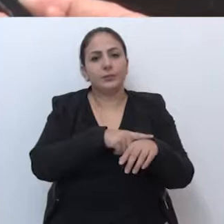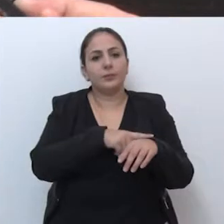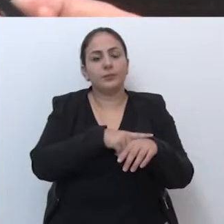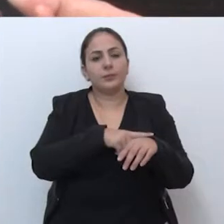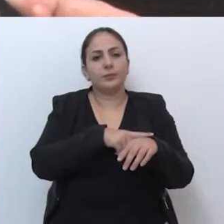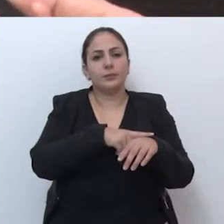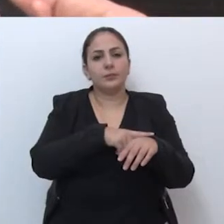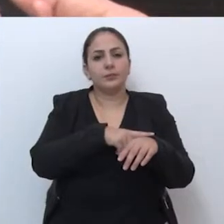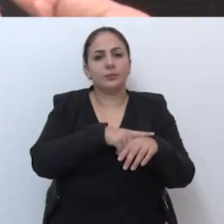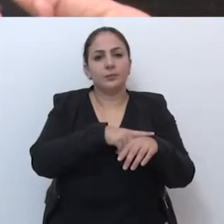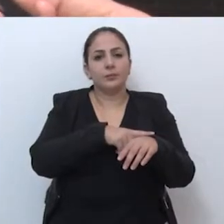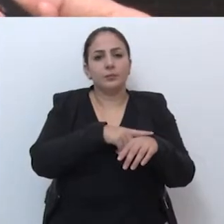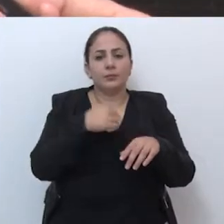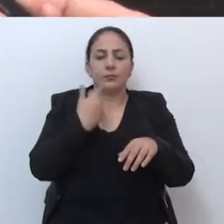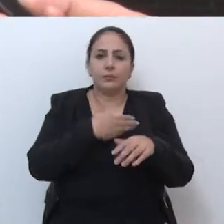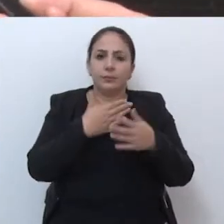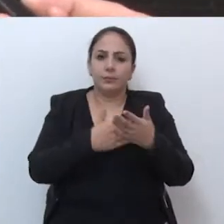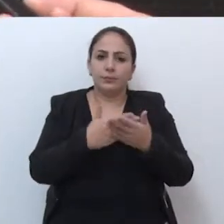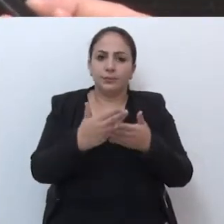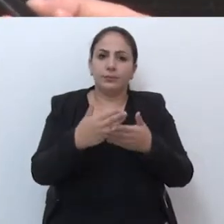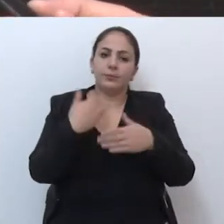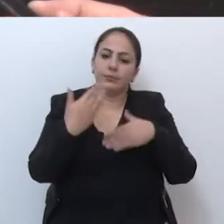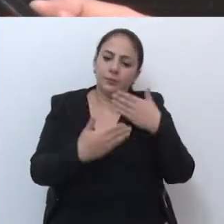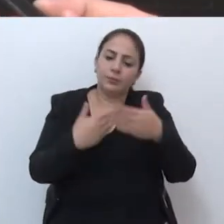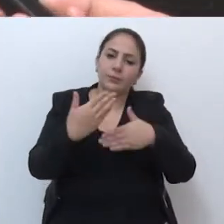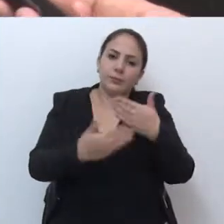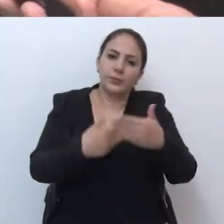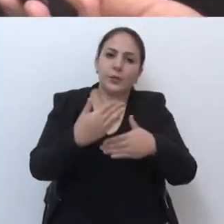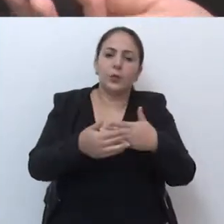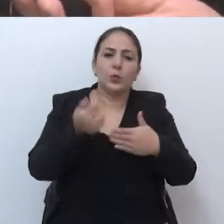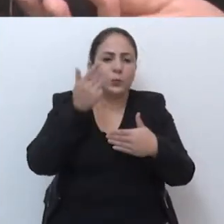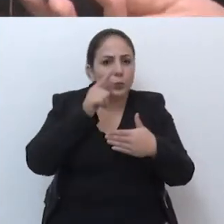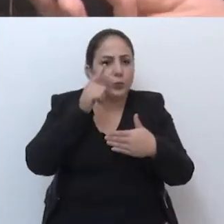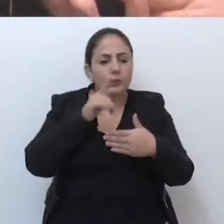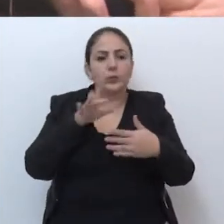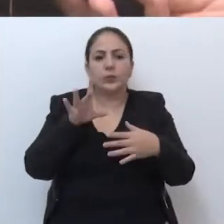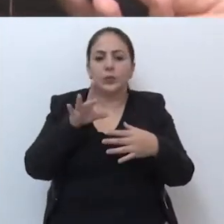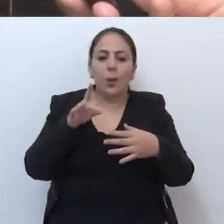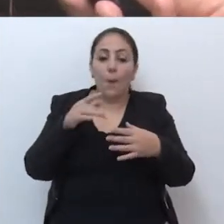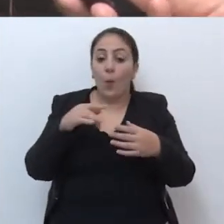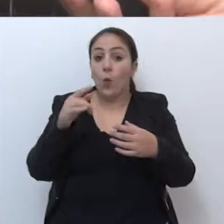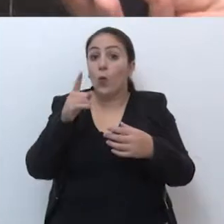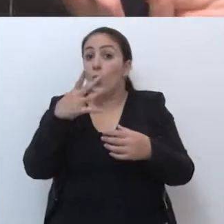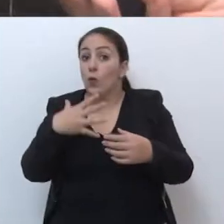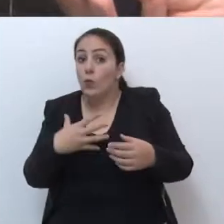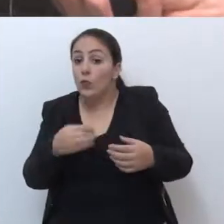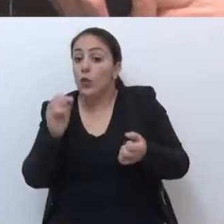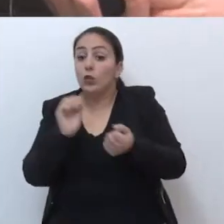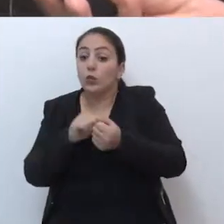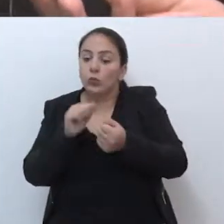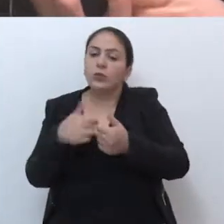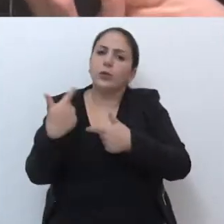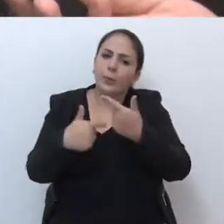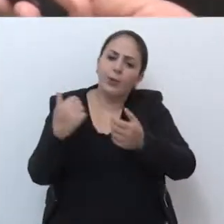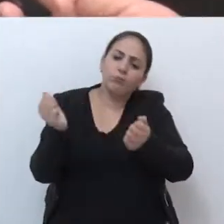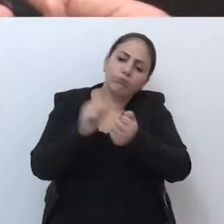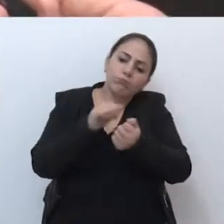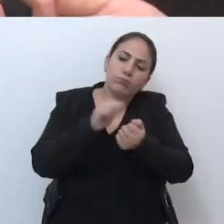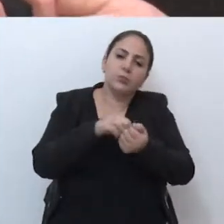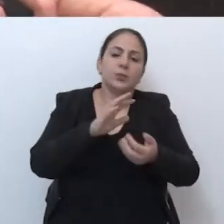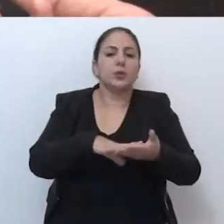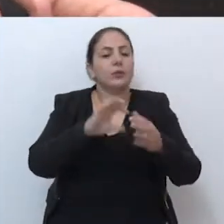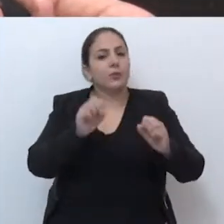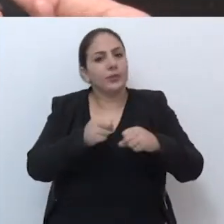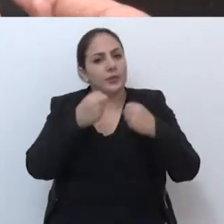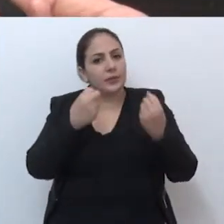nessa passagem a gente foi seguindo, mais adiante a gente foi se incorporando, os filhos junto com ele na imobiliária